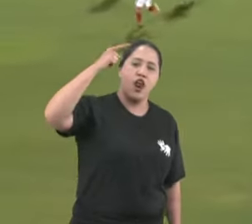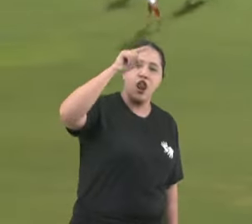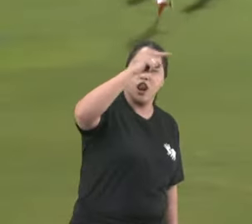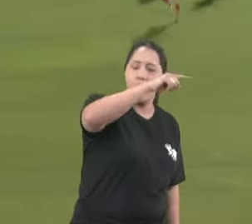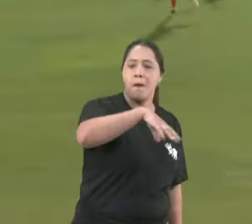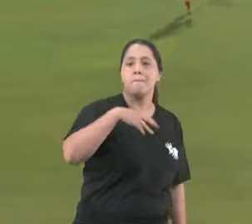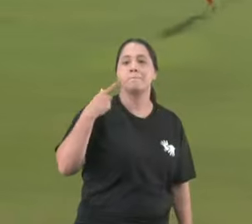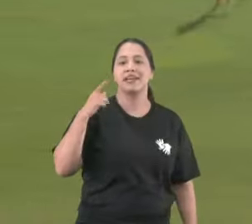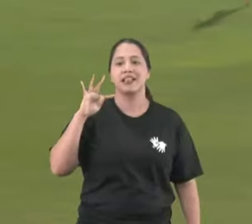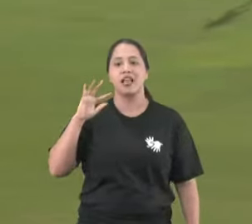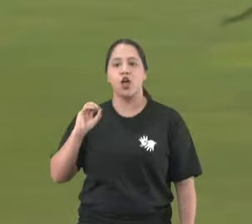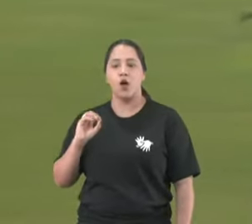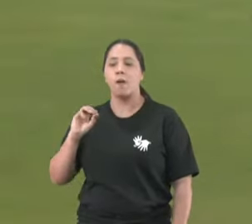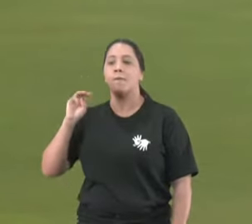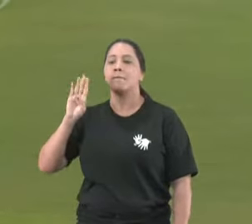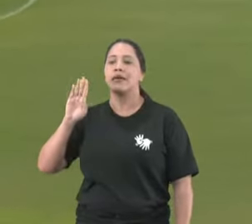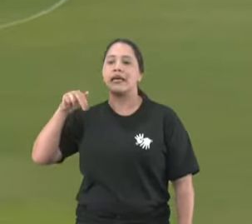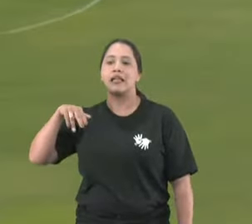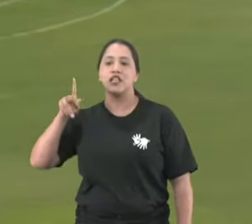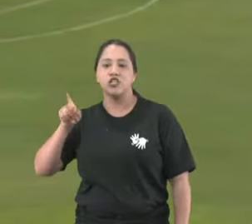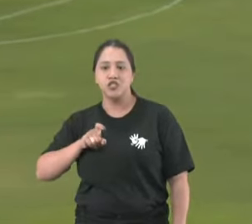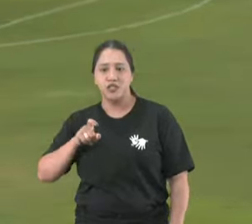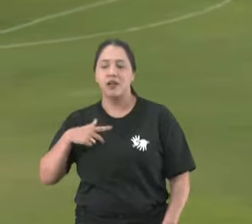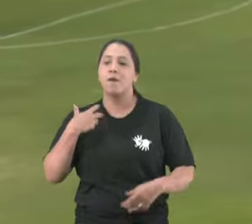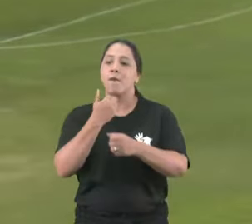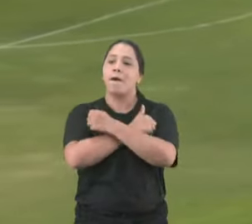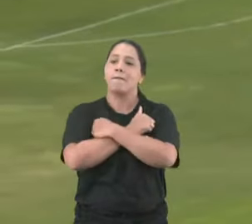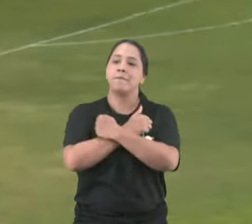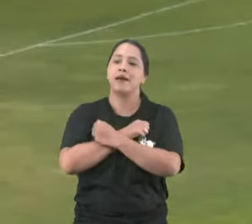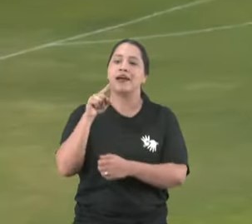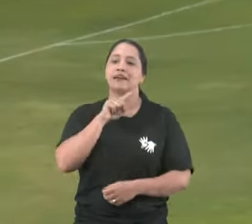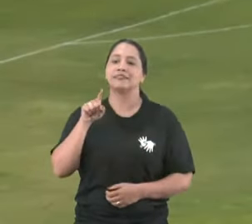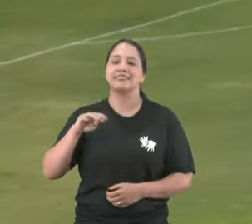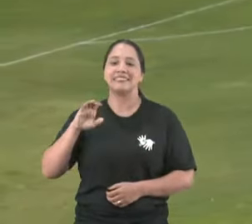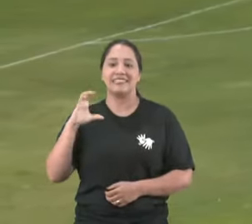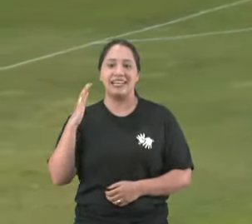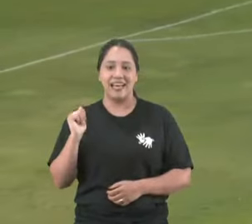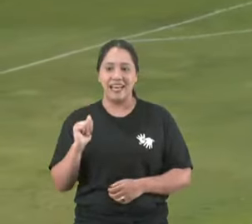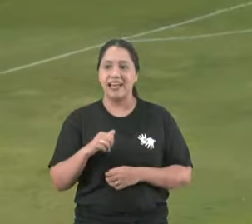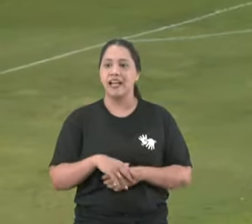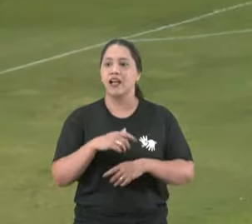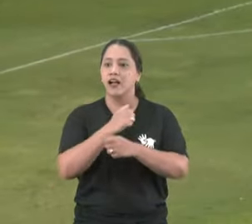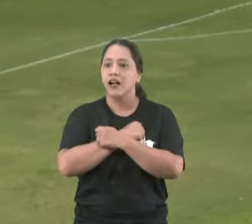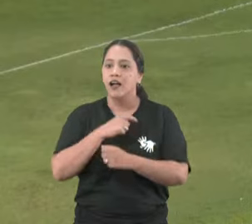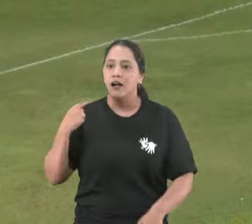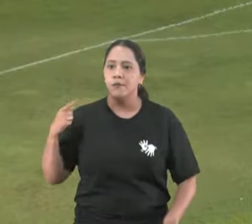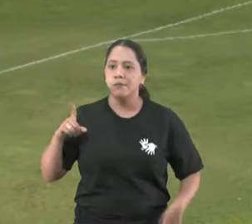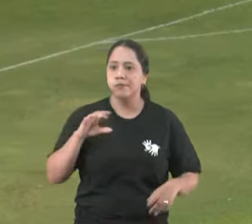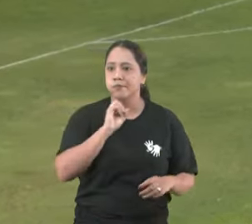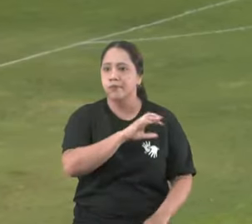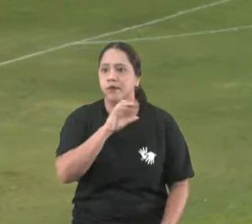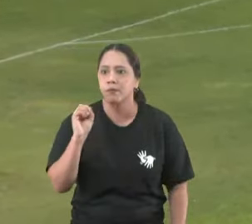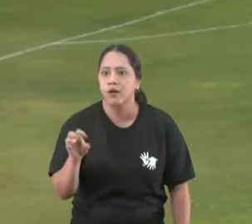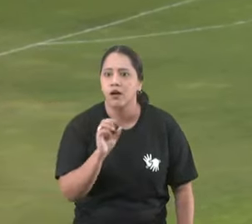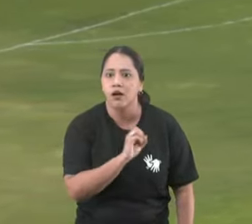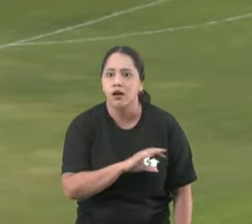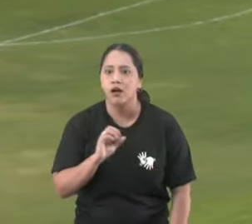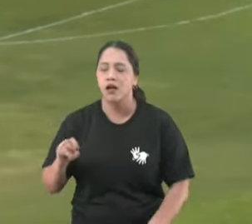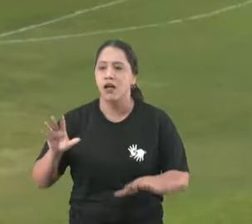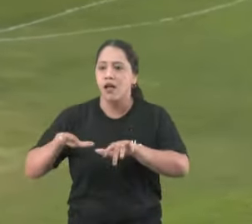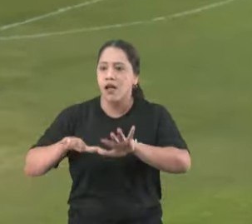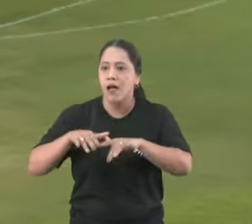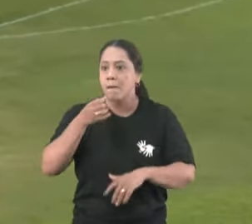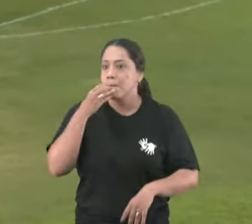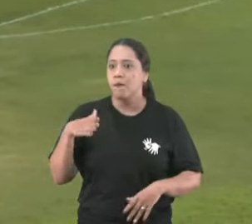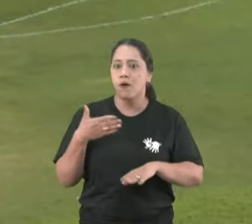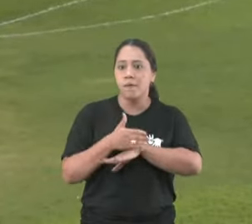PTOZNX, manda um abraço para o meu amigo Zeca, sobrenome eu não vou dizer não. Quando desce o asa, boa bola, primeira participação do